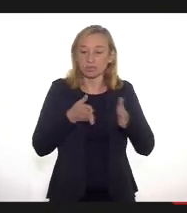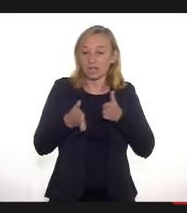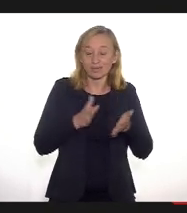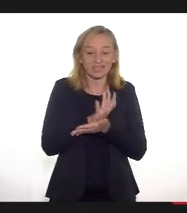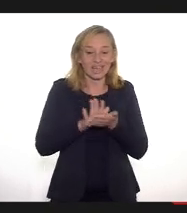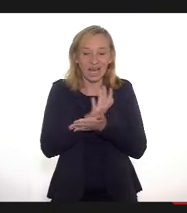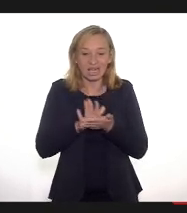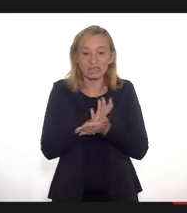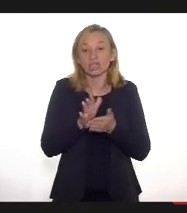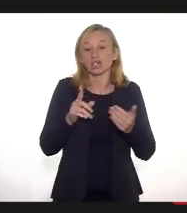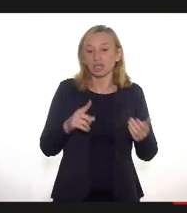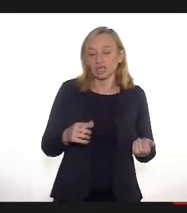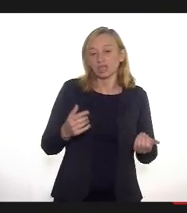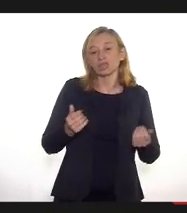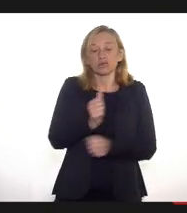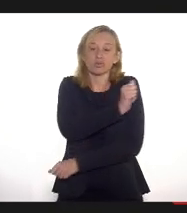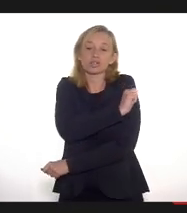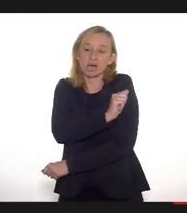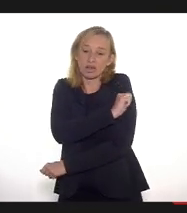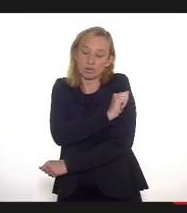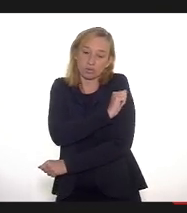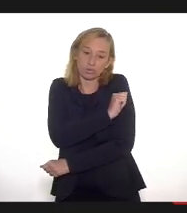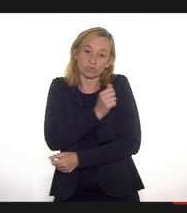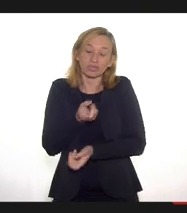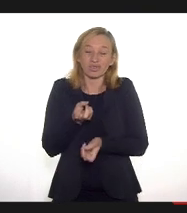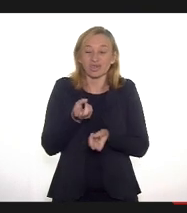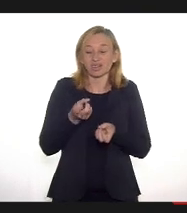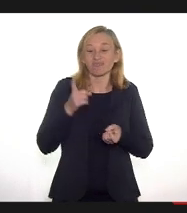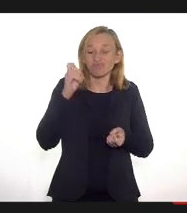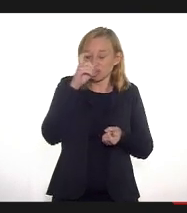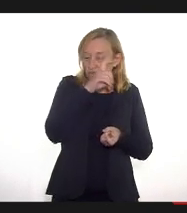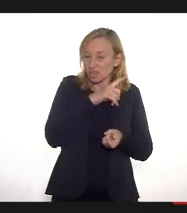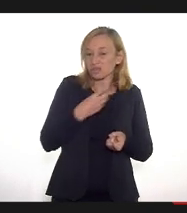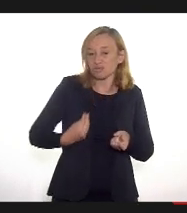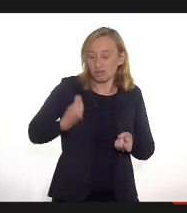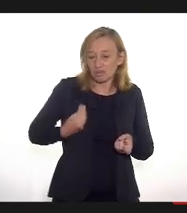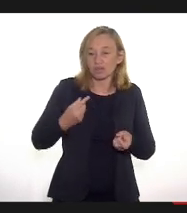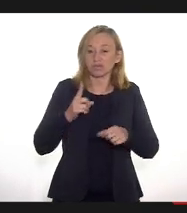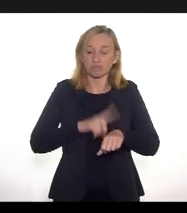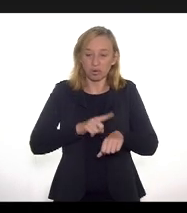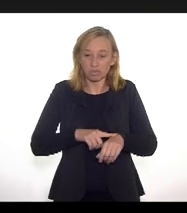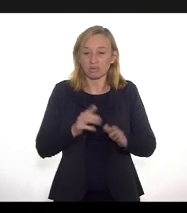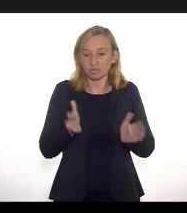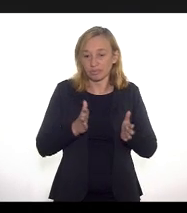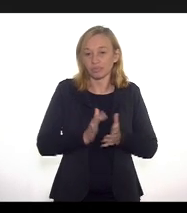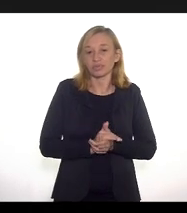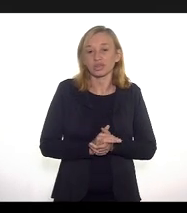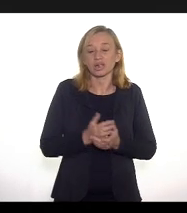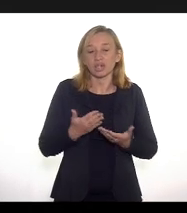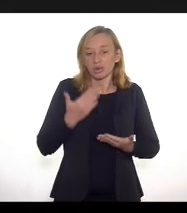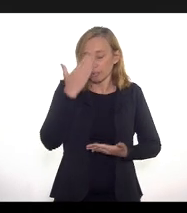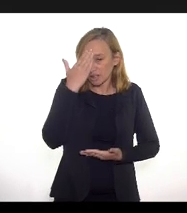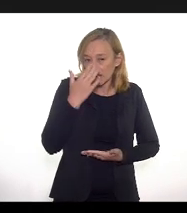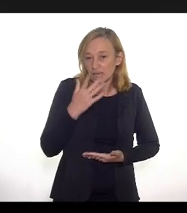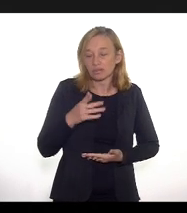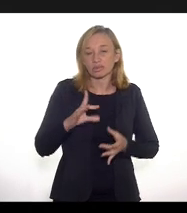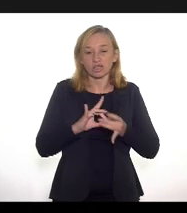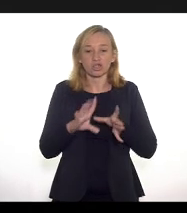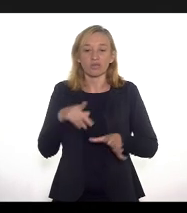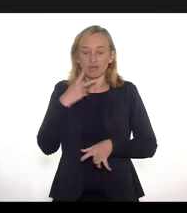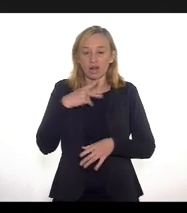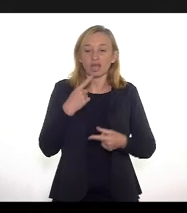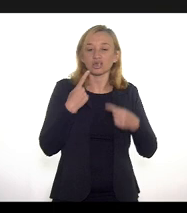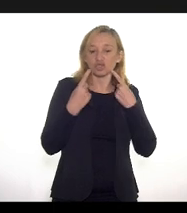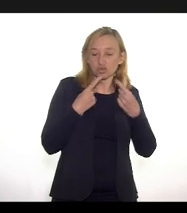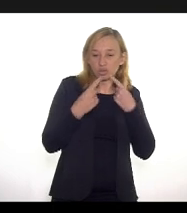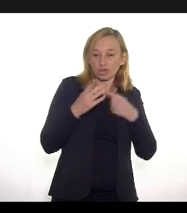extrema vulnerabilidade, especialmente no momento que a gente está vivendo. Então, agradeço esse espaço de fala, que a gente possa debater